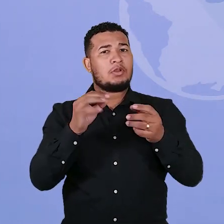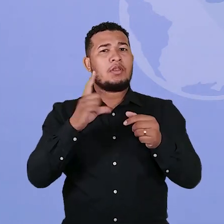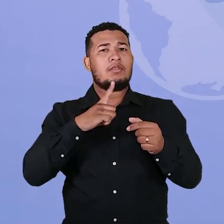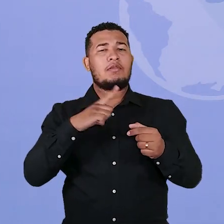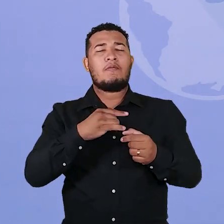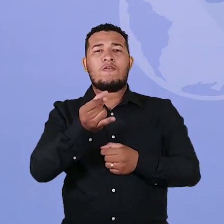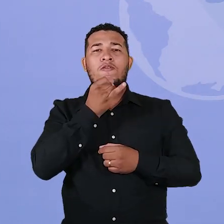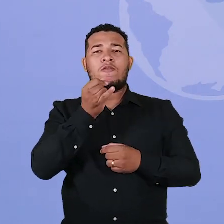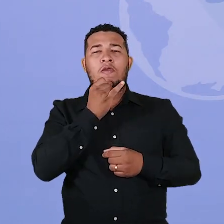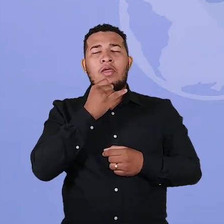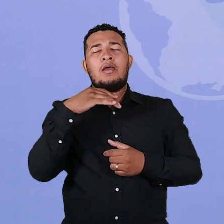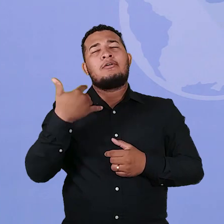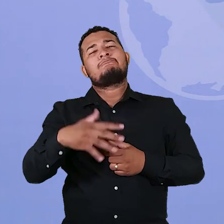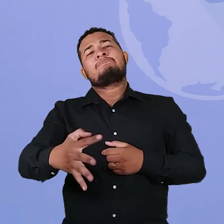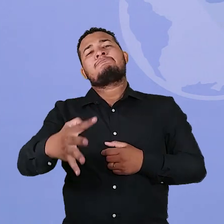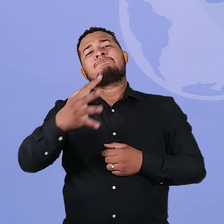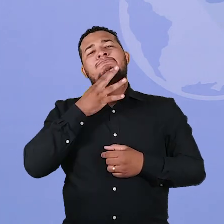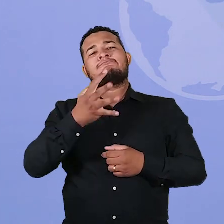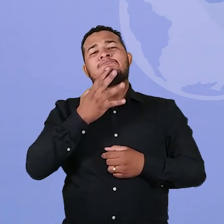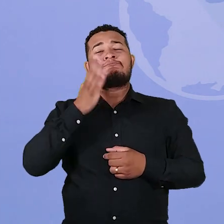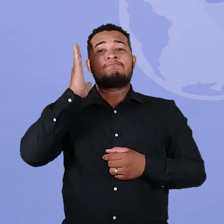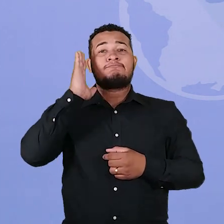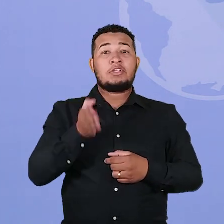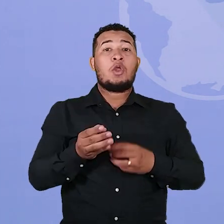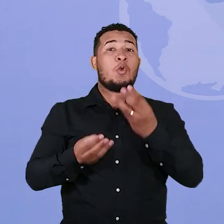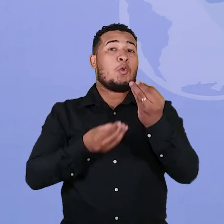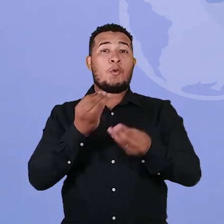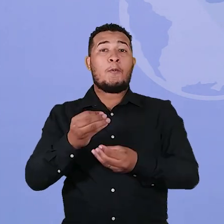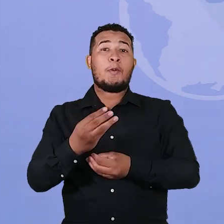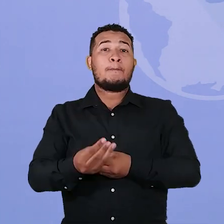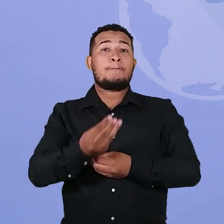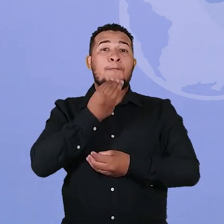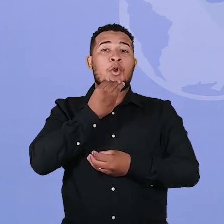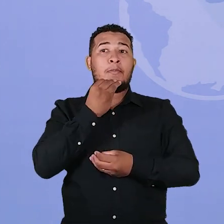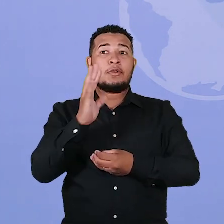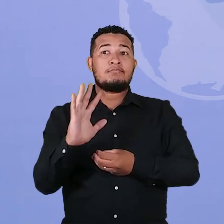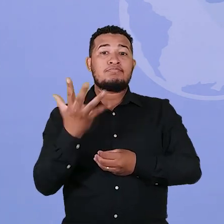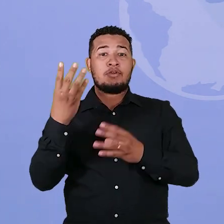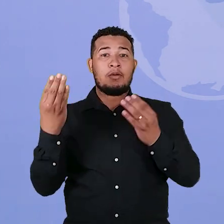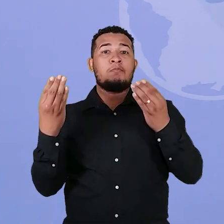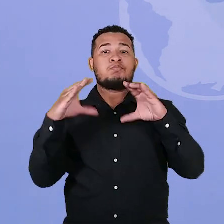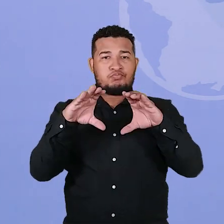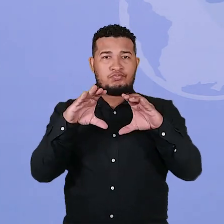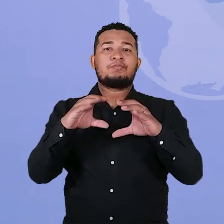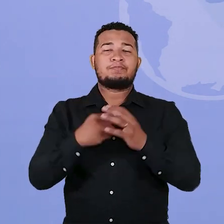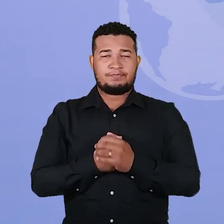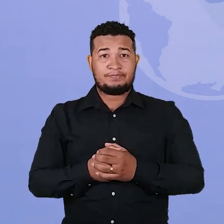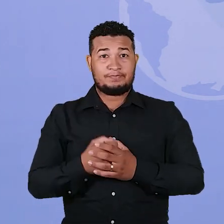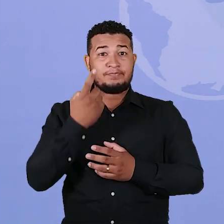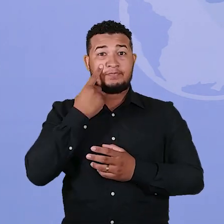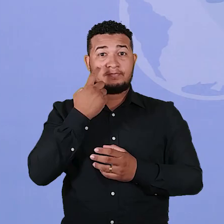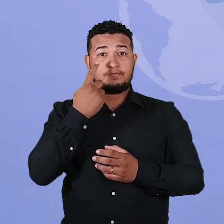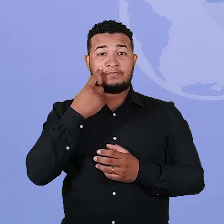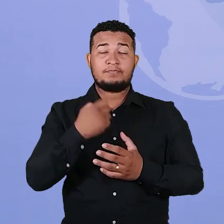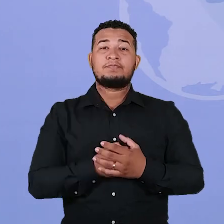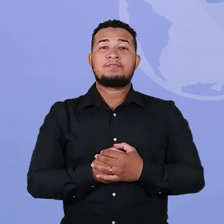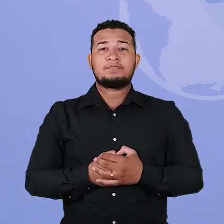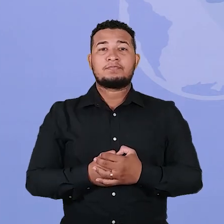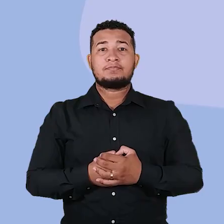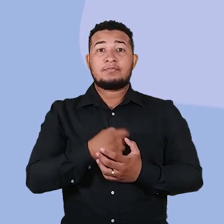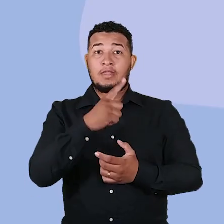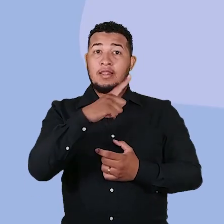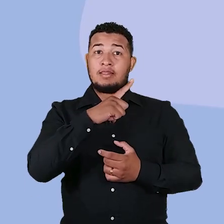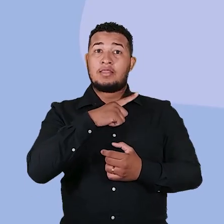ver aqui alguns exemplos clássicos de como probabilidade pode aparecer a sua vida